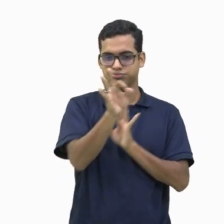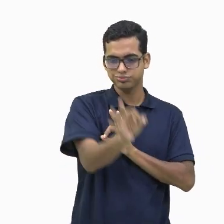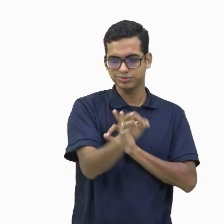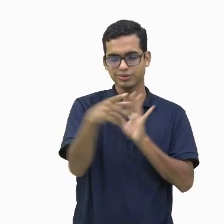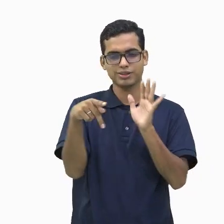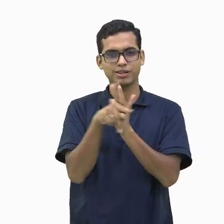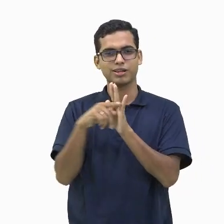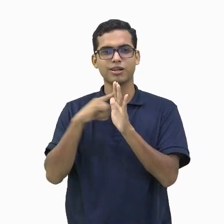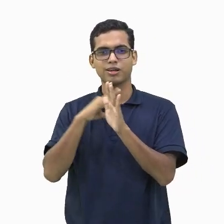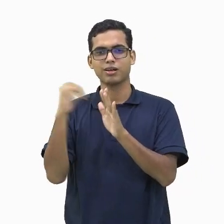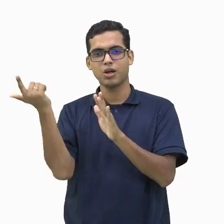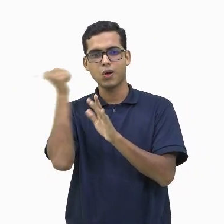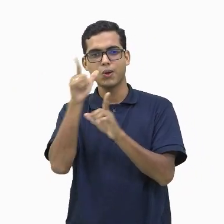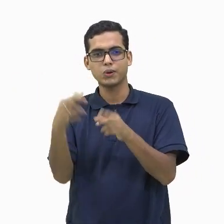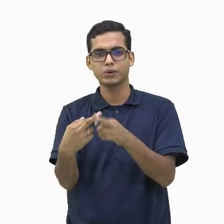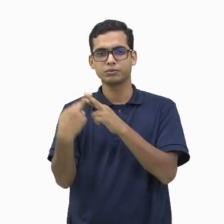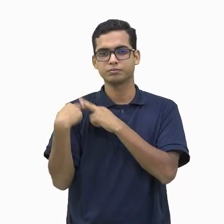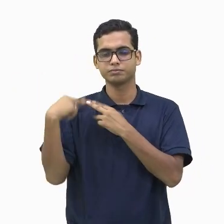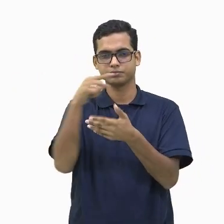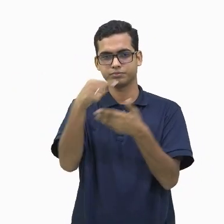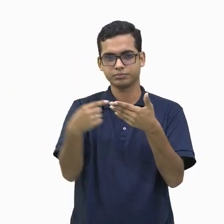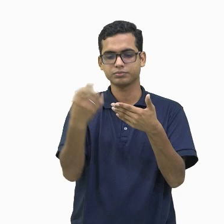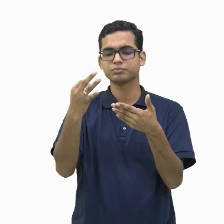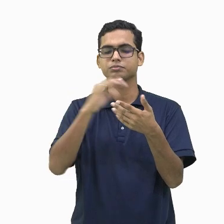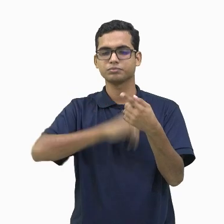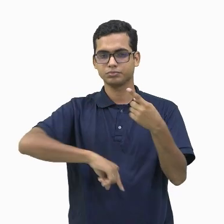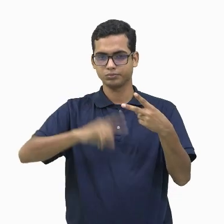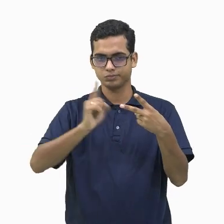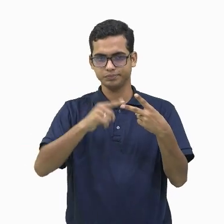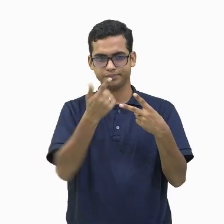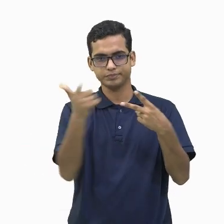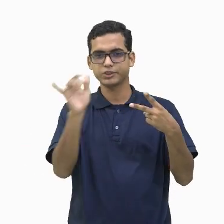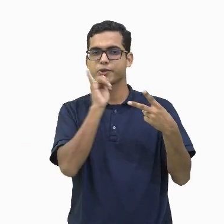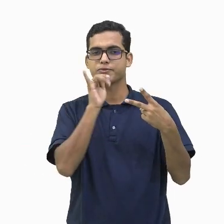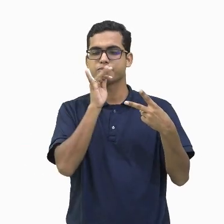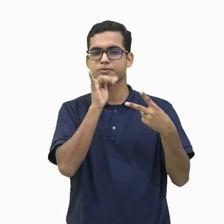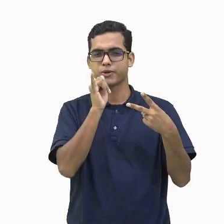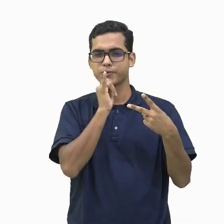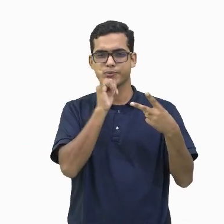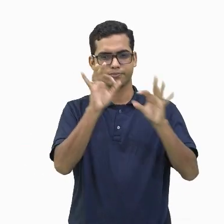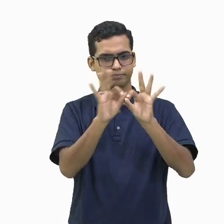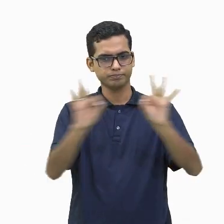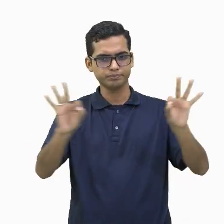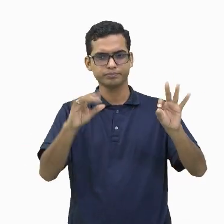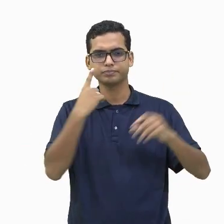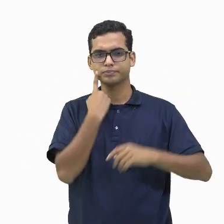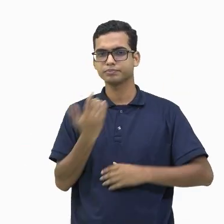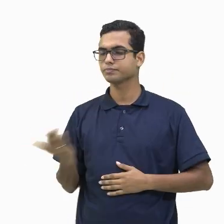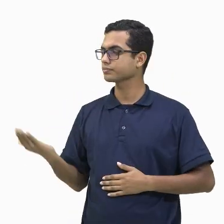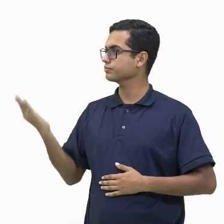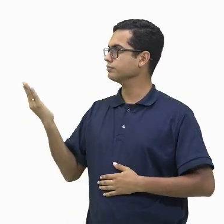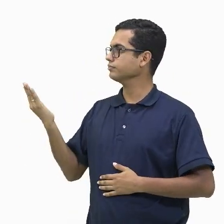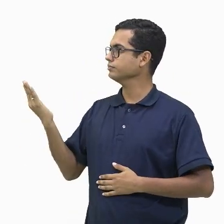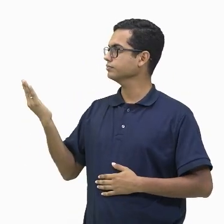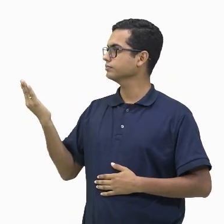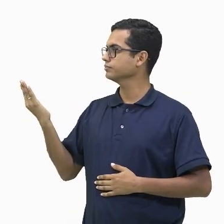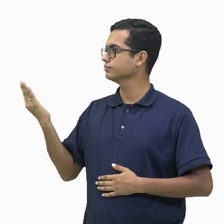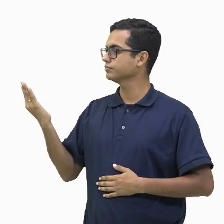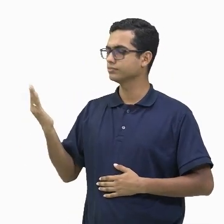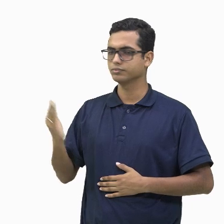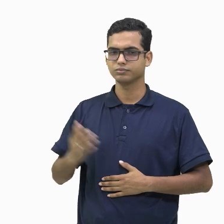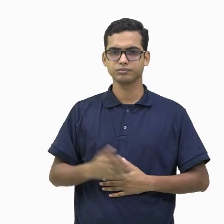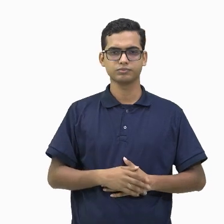parônimos, então isso é uma paronomásia. Outro exemplo. Antônio é um cavalheiro que trabalha